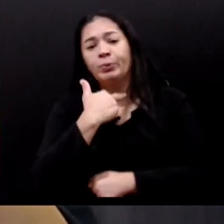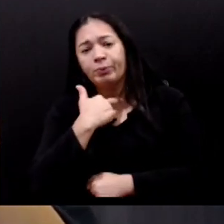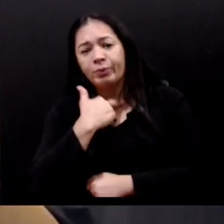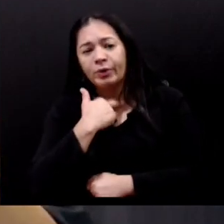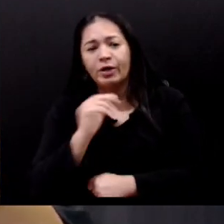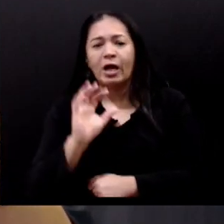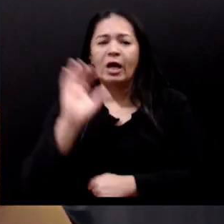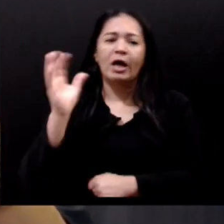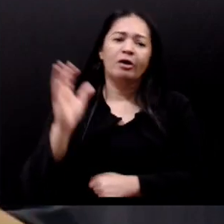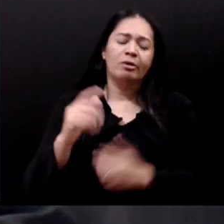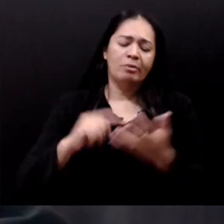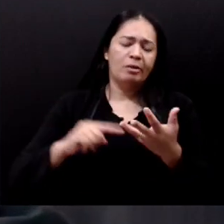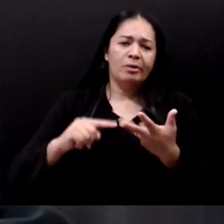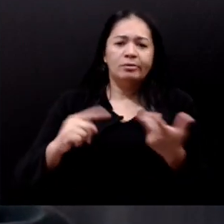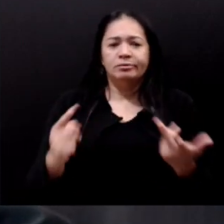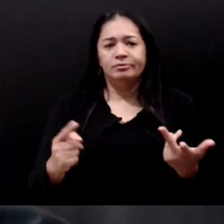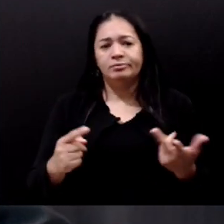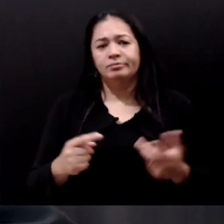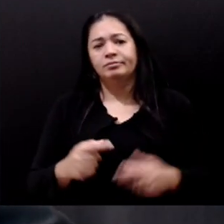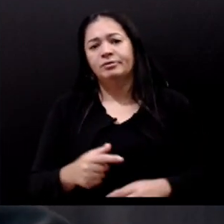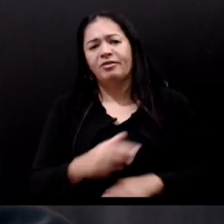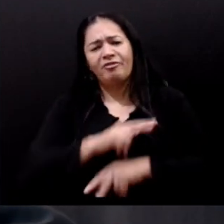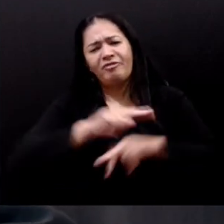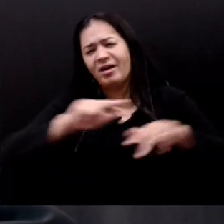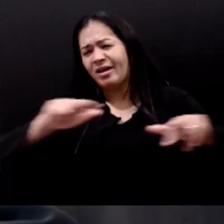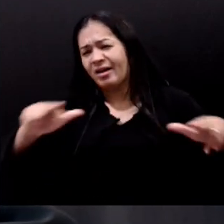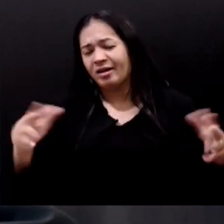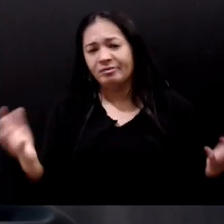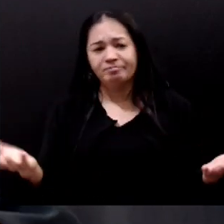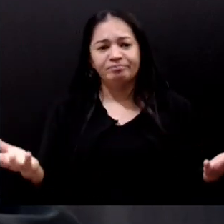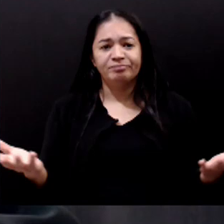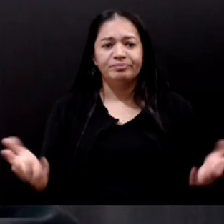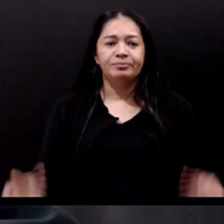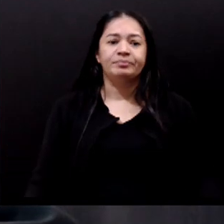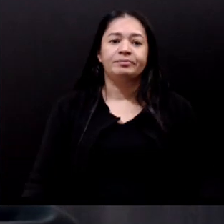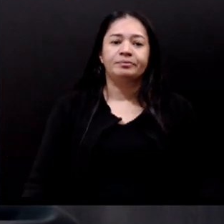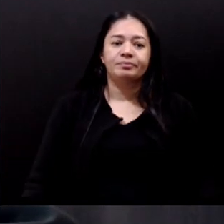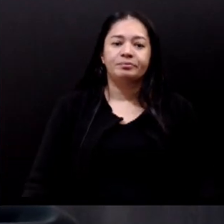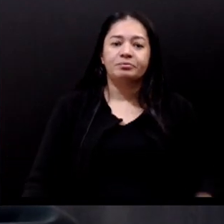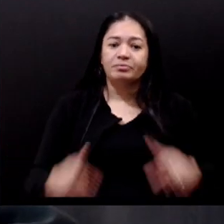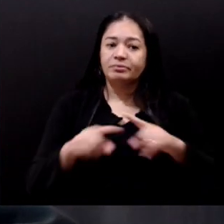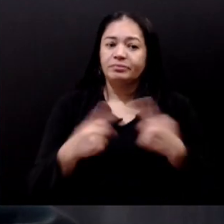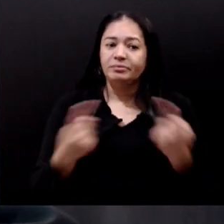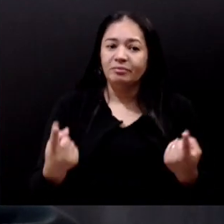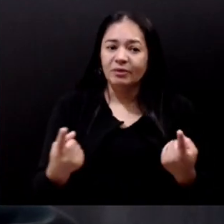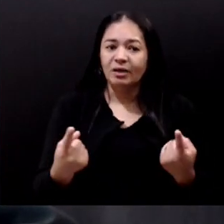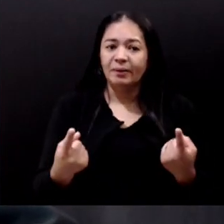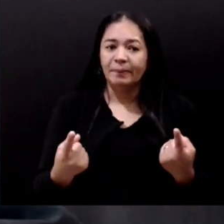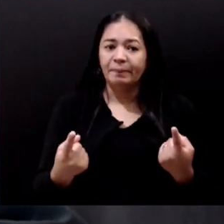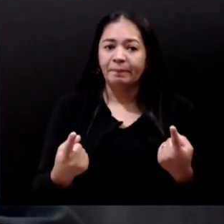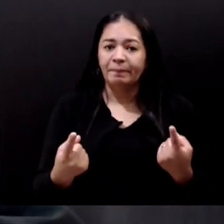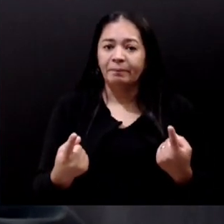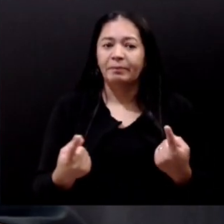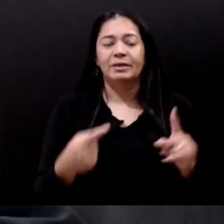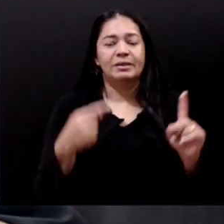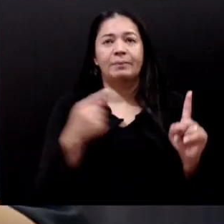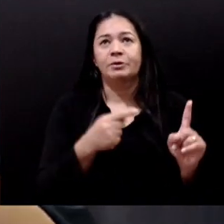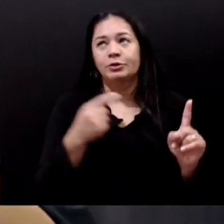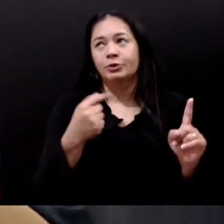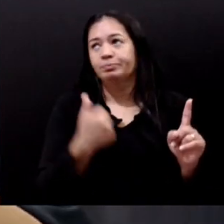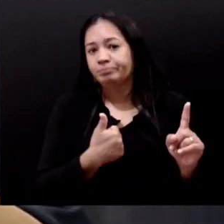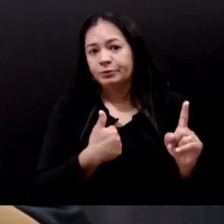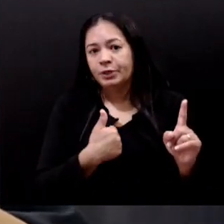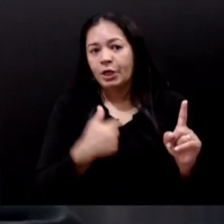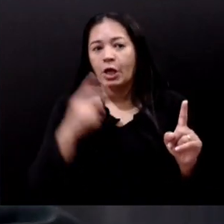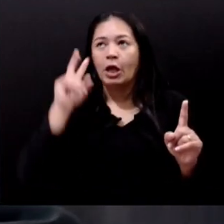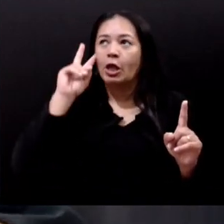tem a distensão, tem a produção de gás, tem uma série de coisas. Mas daí a pessoa põe assim na cabeça: bom, eu vi lá em